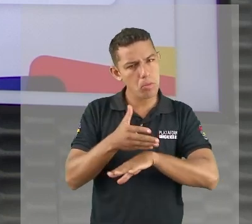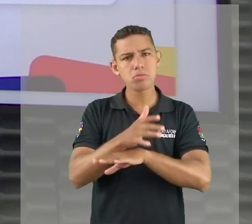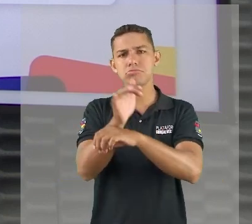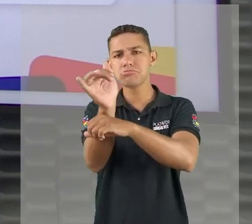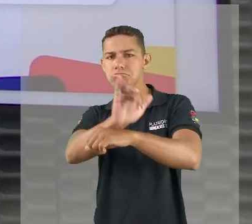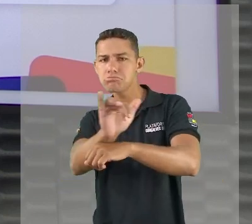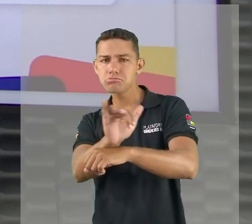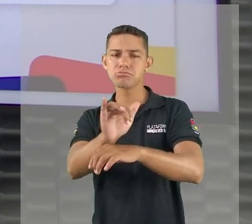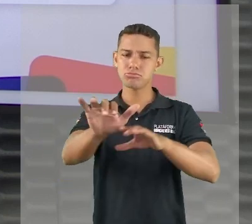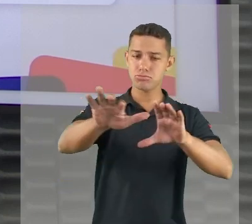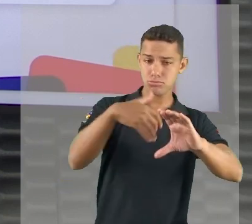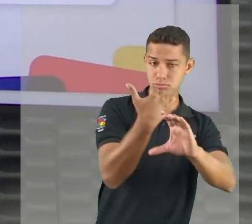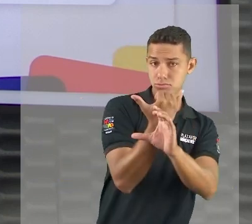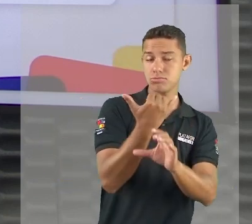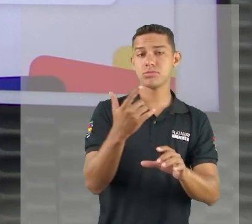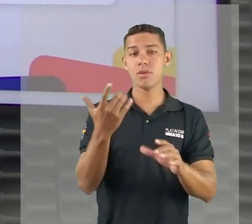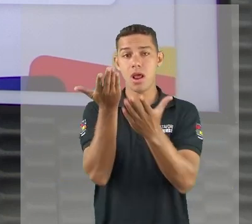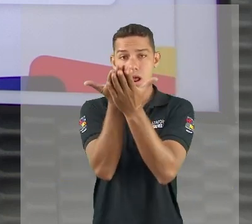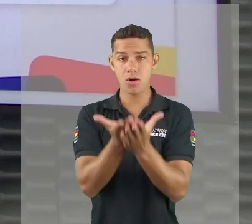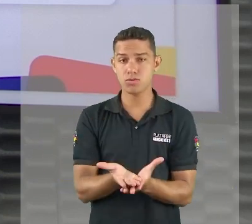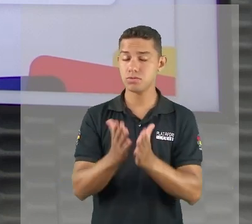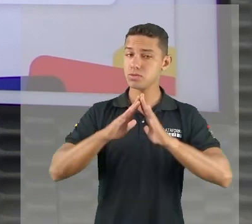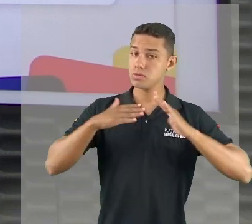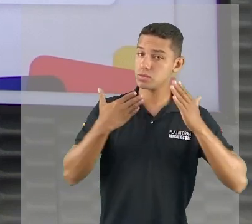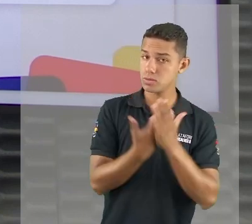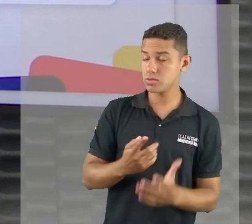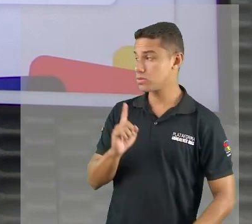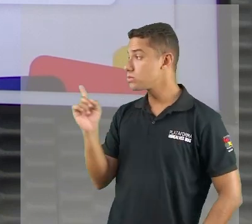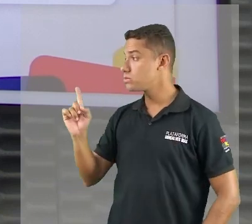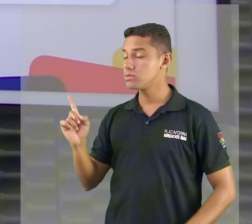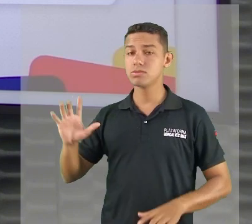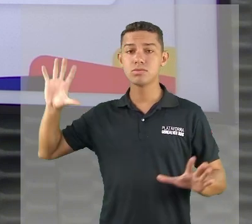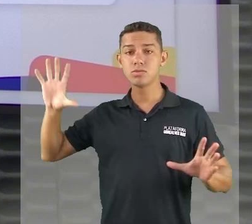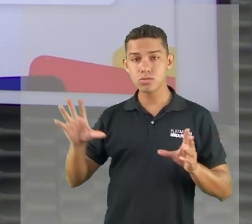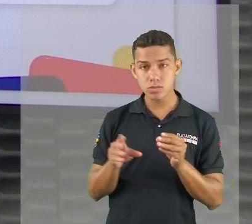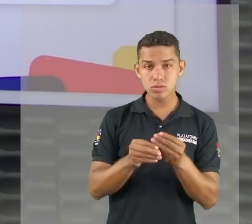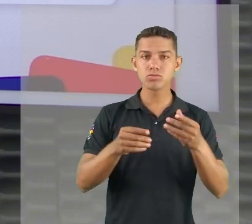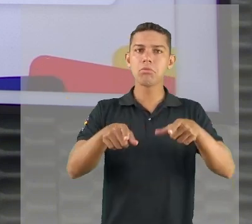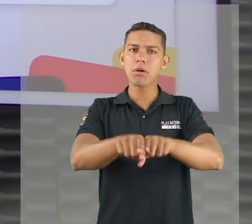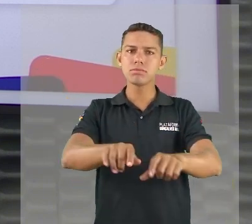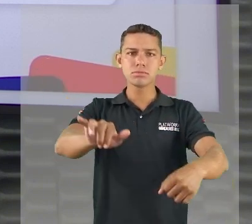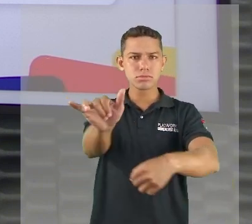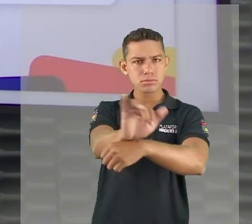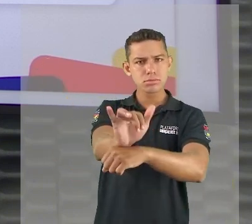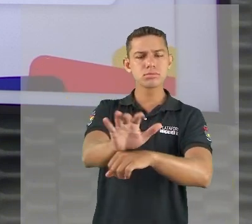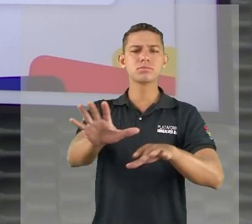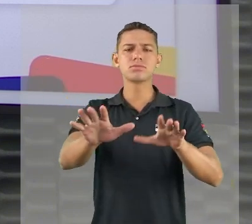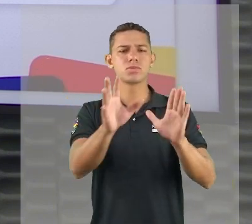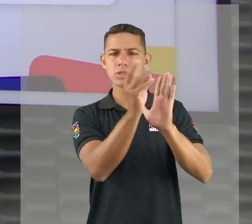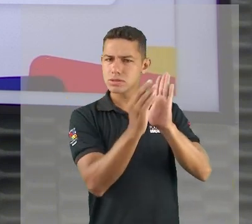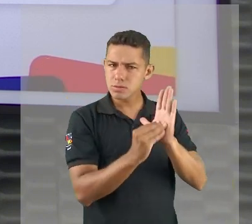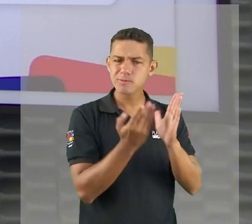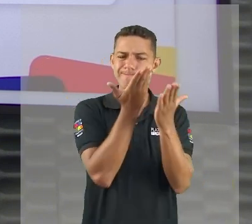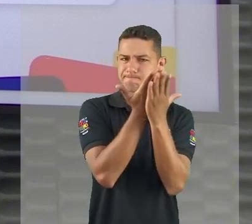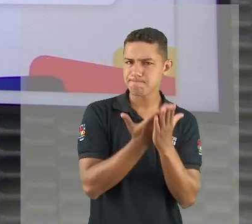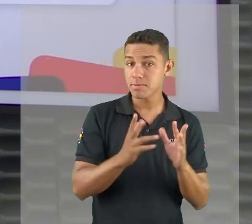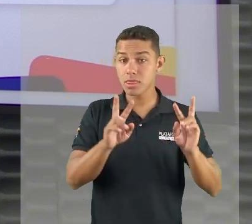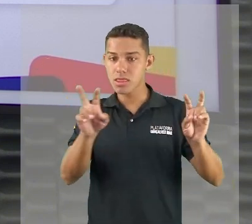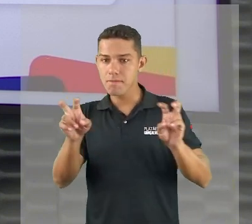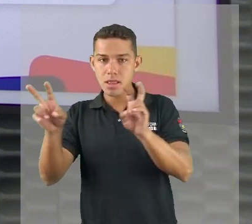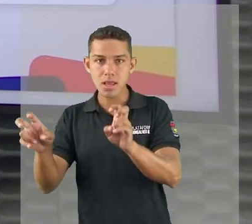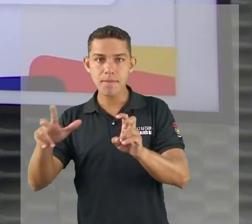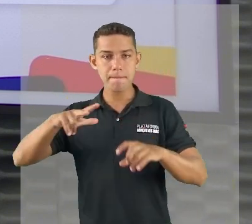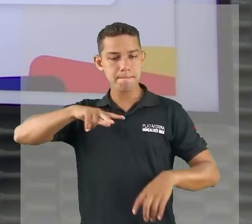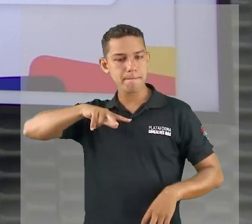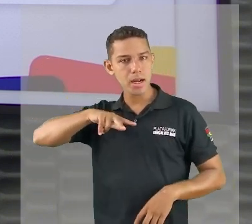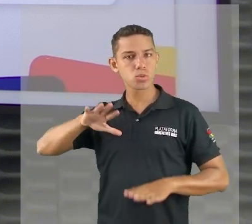para complementar as aulas da escola. Vocês podem acessar esses conteúdos também para revisar alguns temas